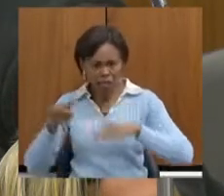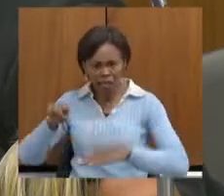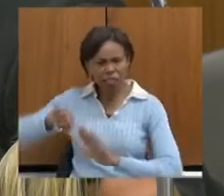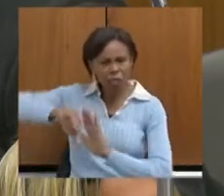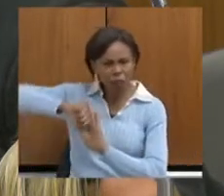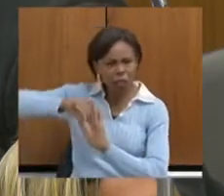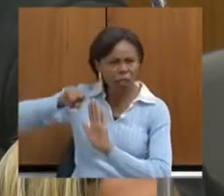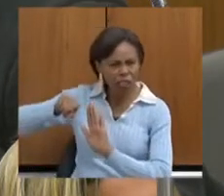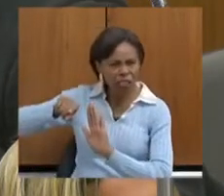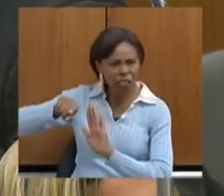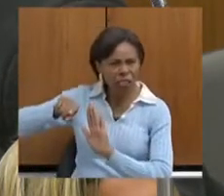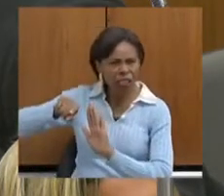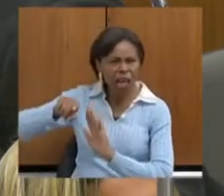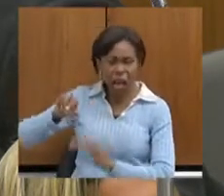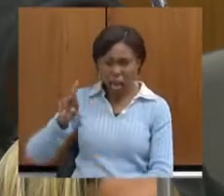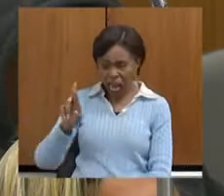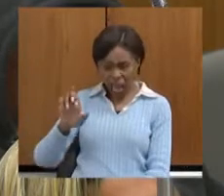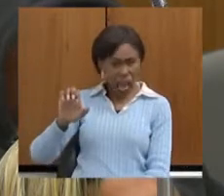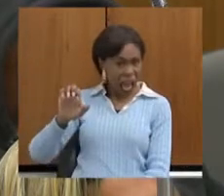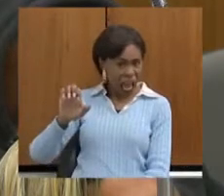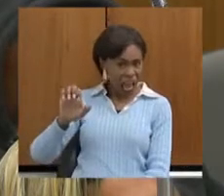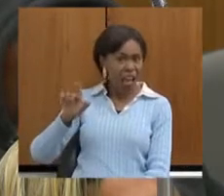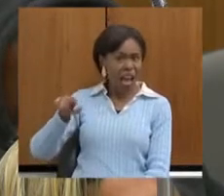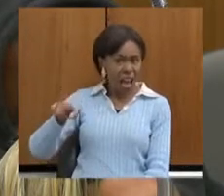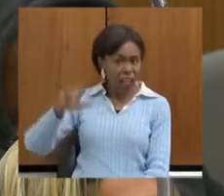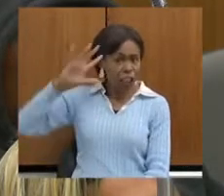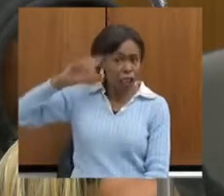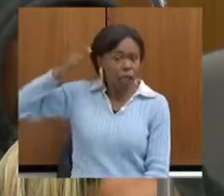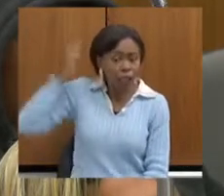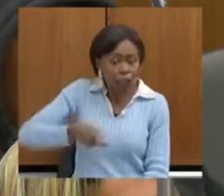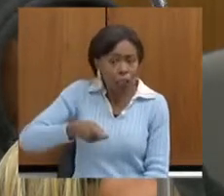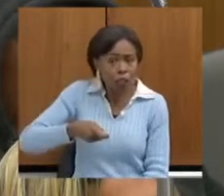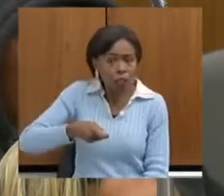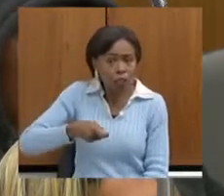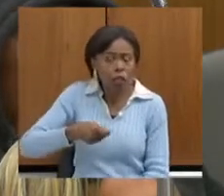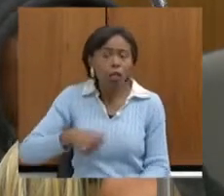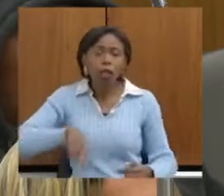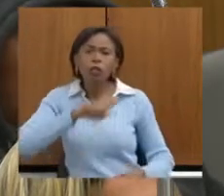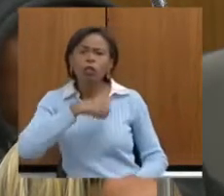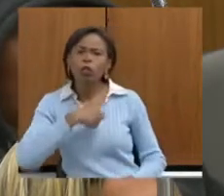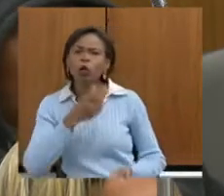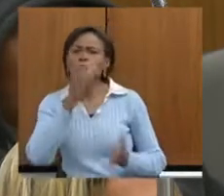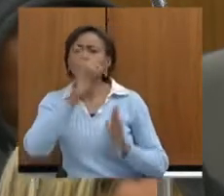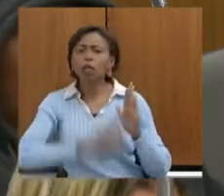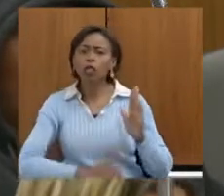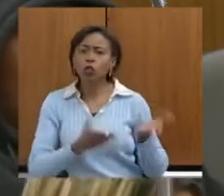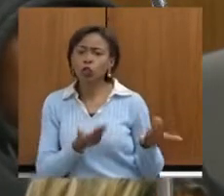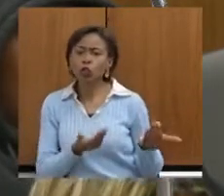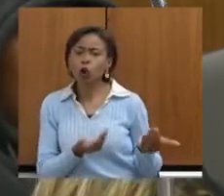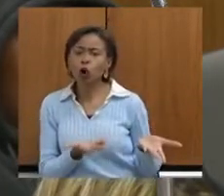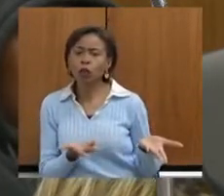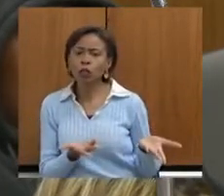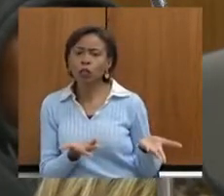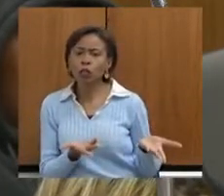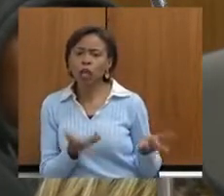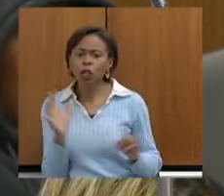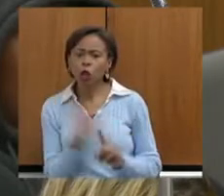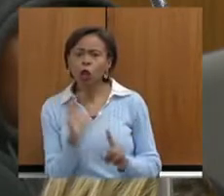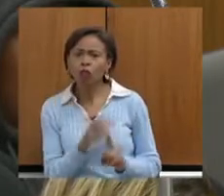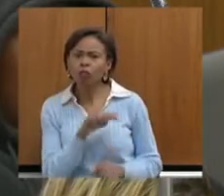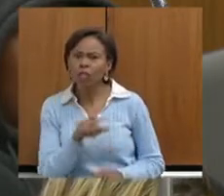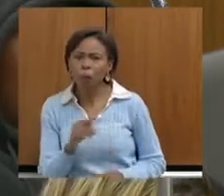são as reais e elas decidem por nós e os nossos direitos de jovens atingidos tem sido